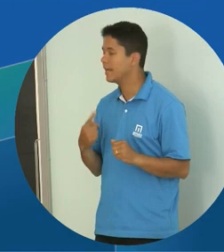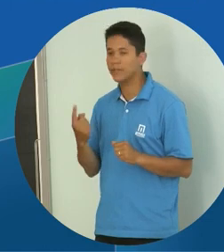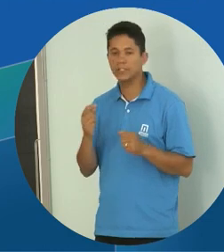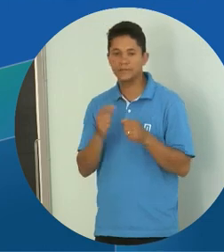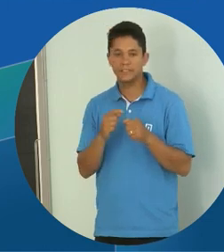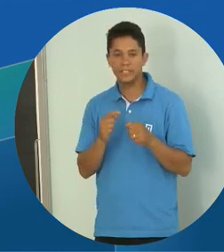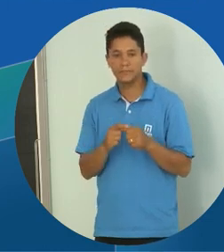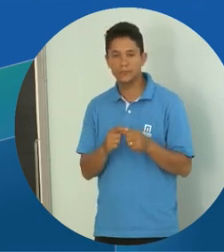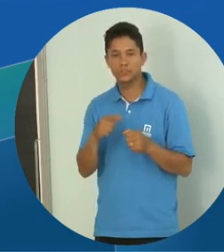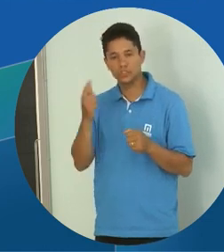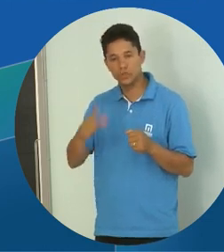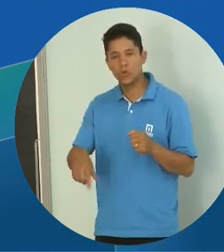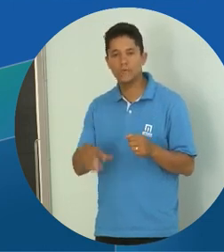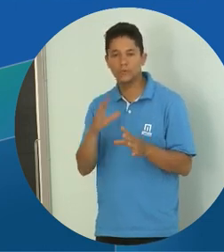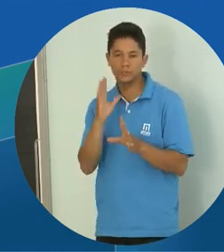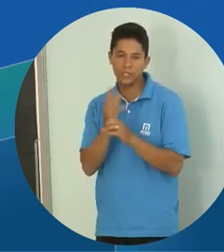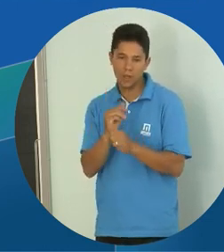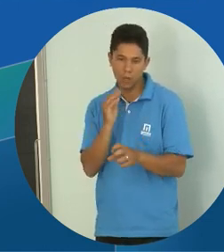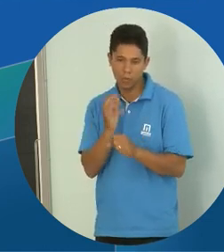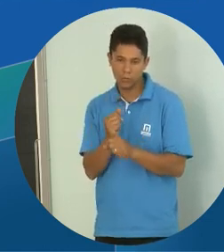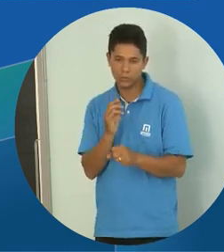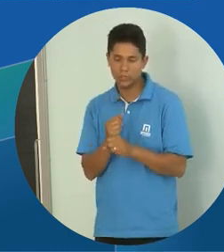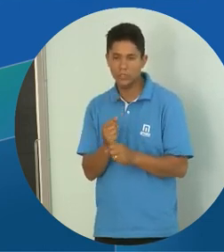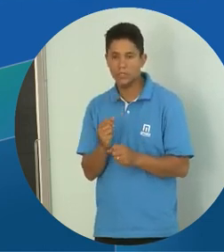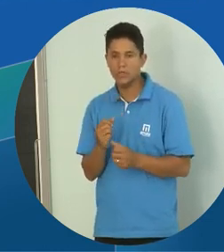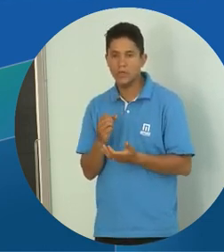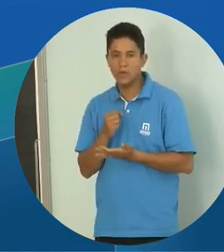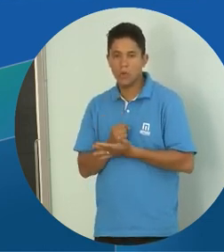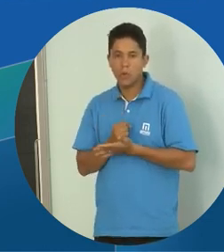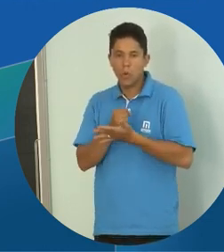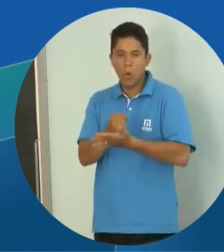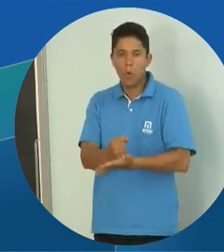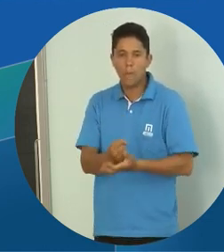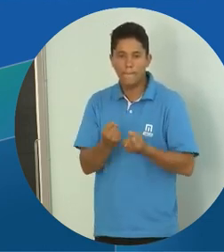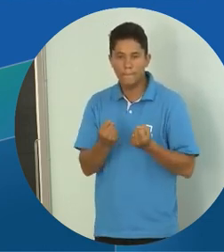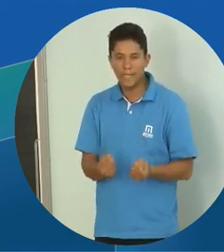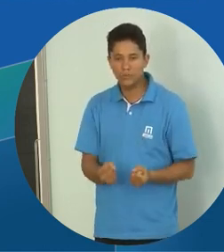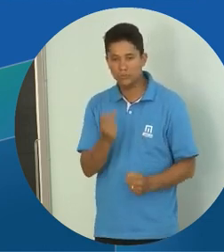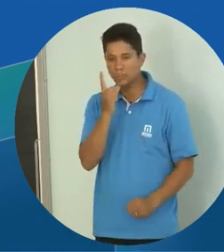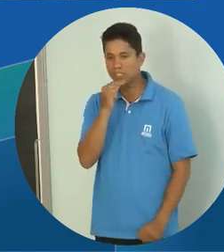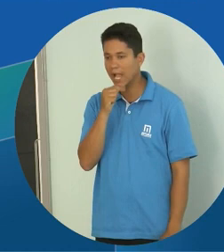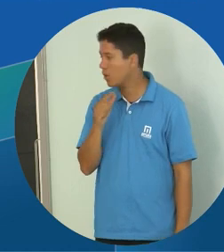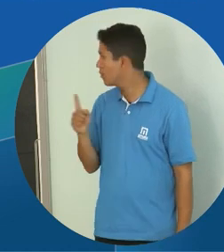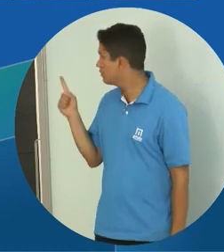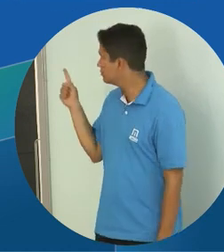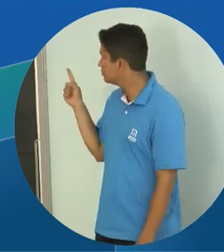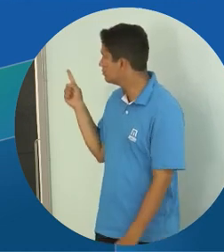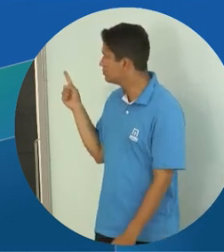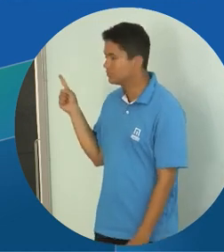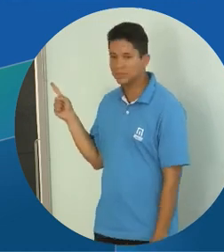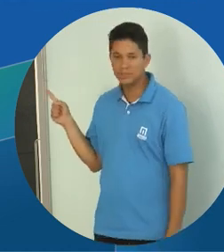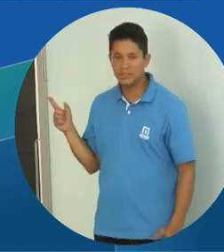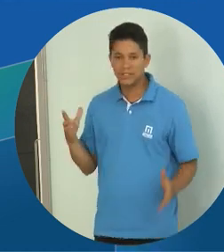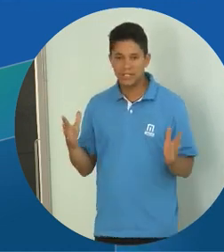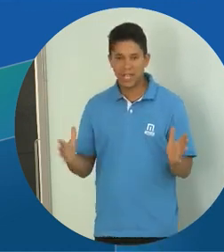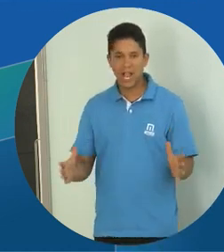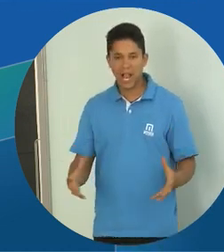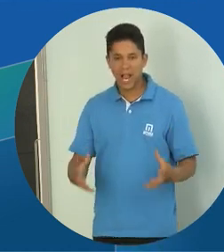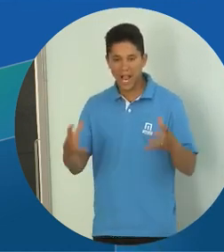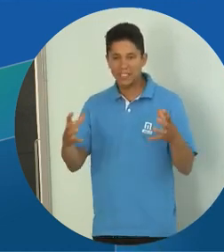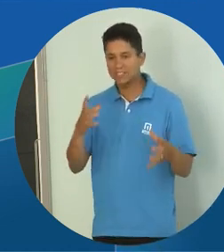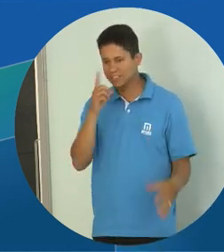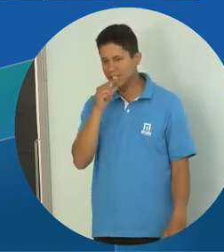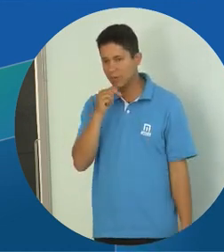refez nossos cálculos, a gente colocou um peso em cima, a gente colocou caixas de água, cheias de água, para poder fazer uma simulação do que seria a